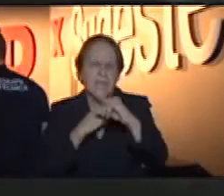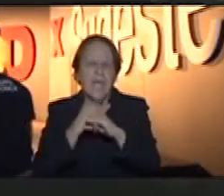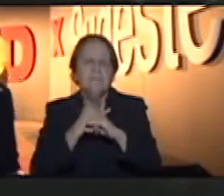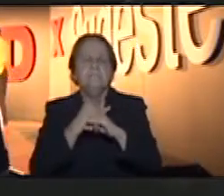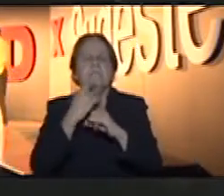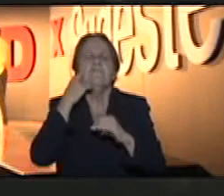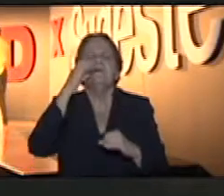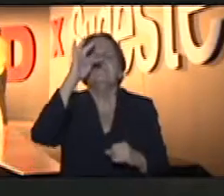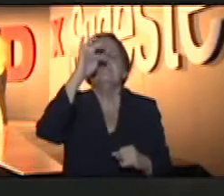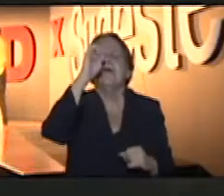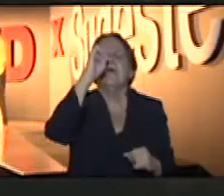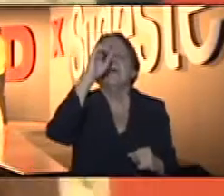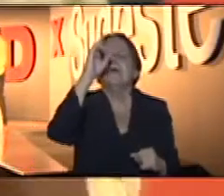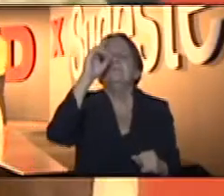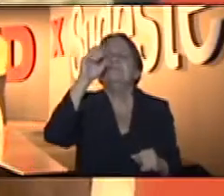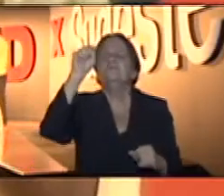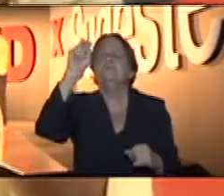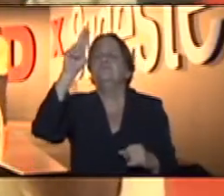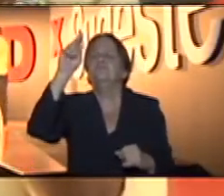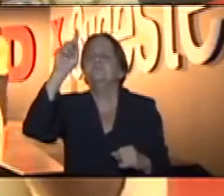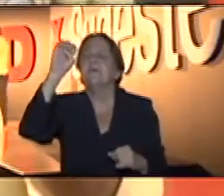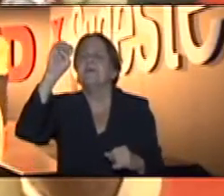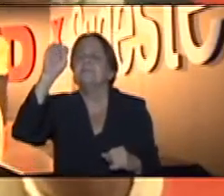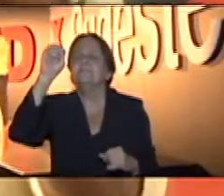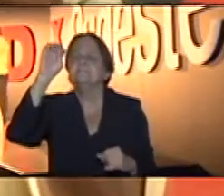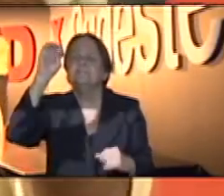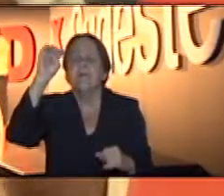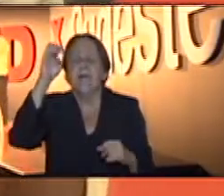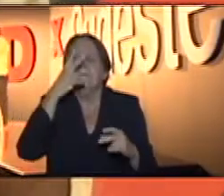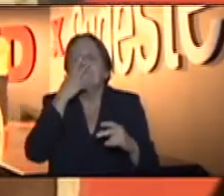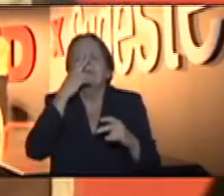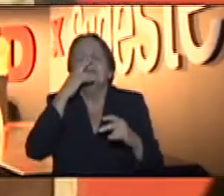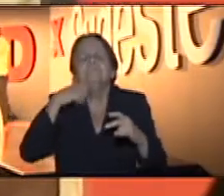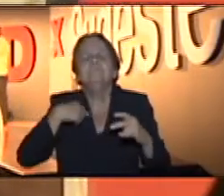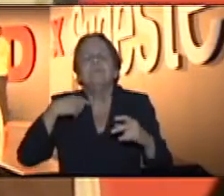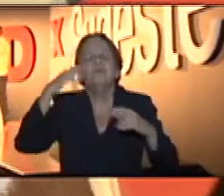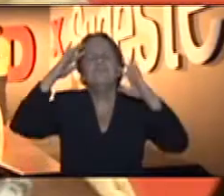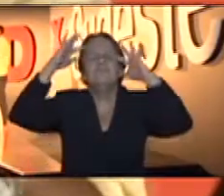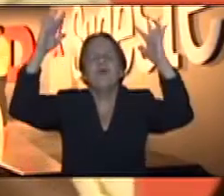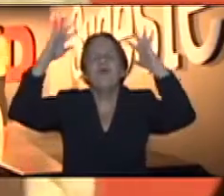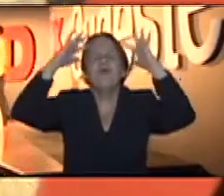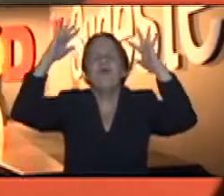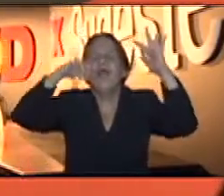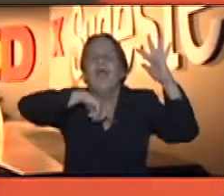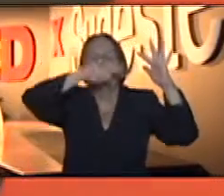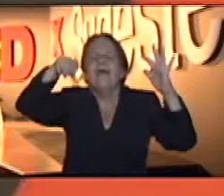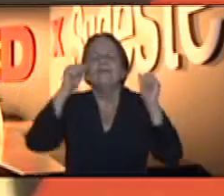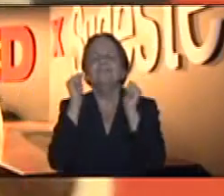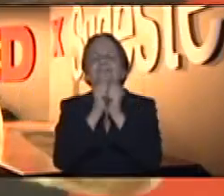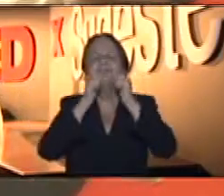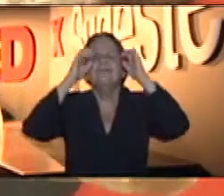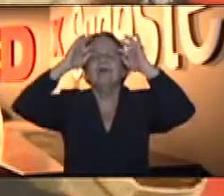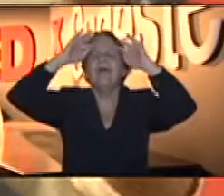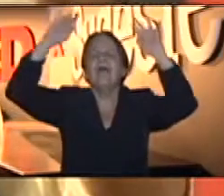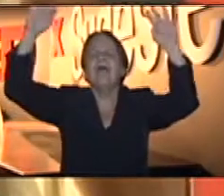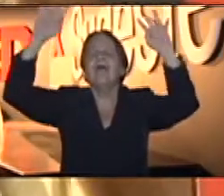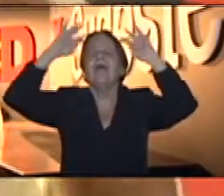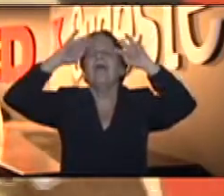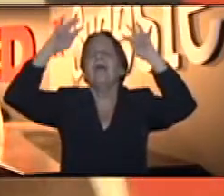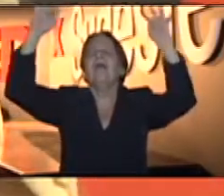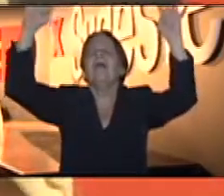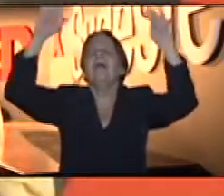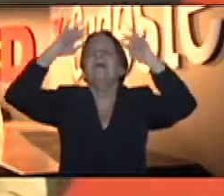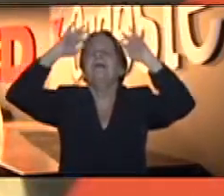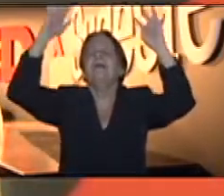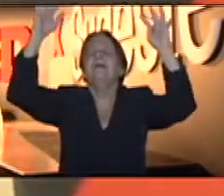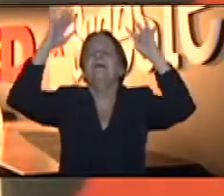o Ted Sudeste para estar comigo agora numa viagem de sonhos numa viagem imaginária como Oscar Rara